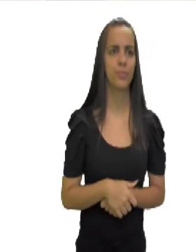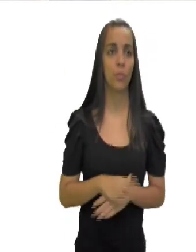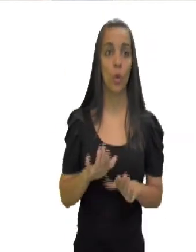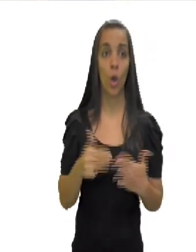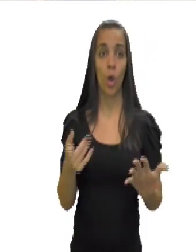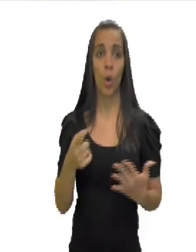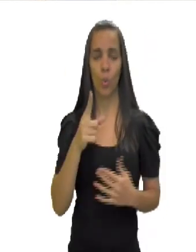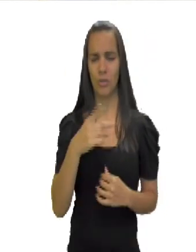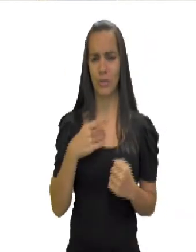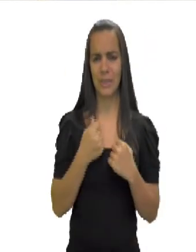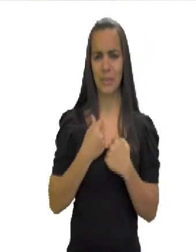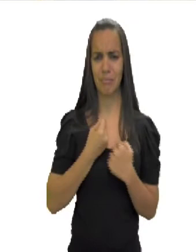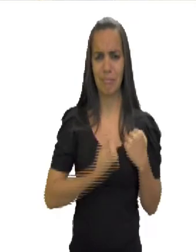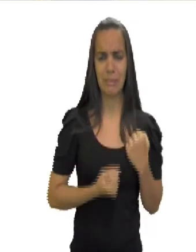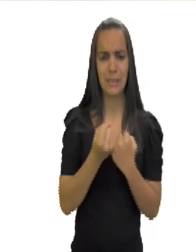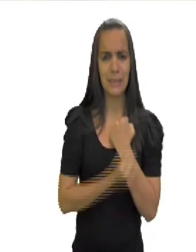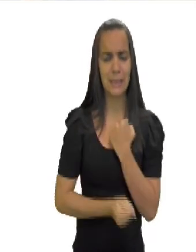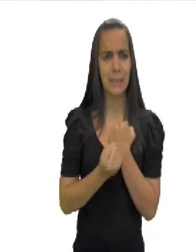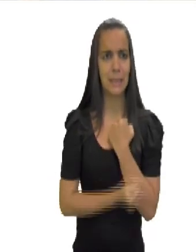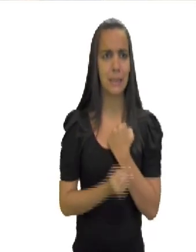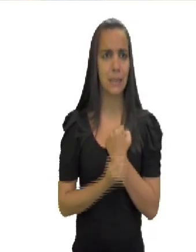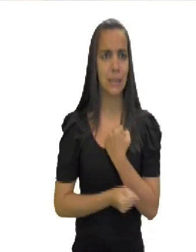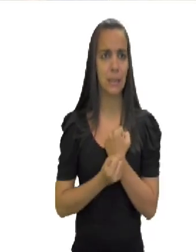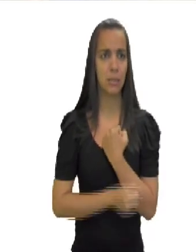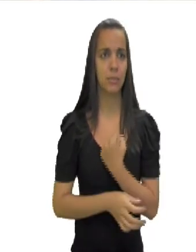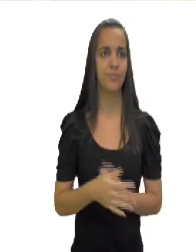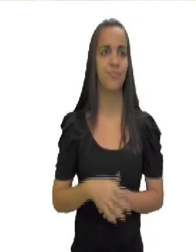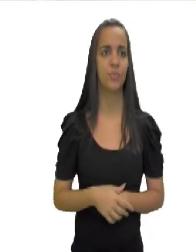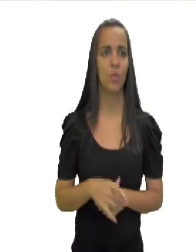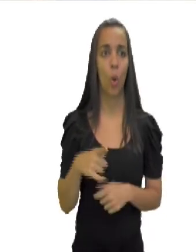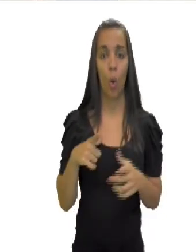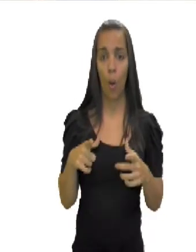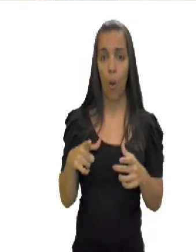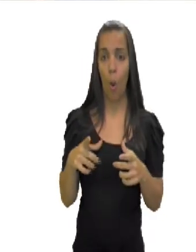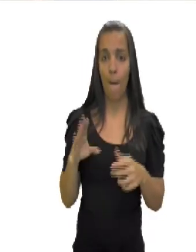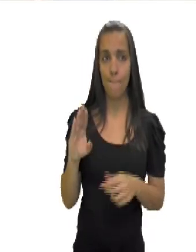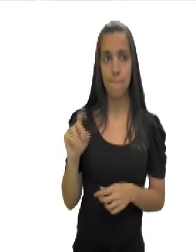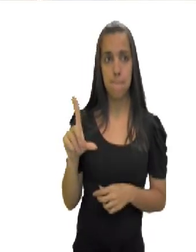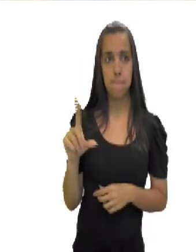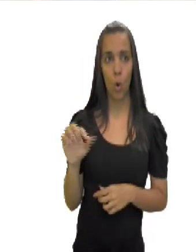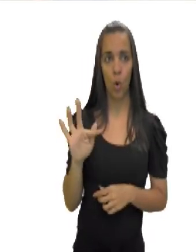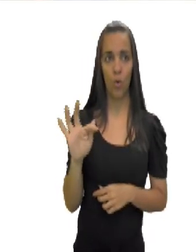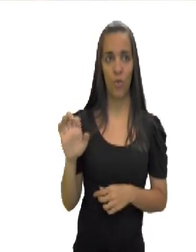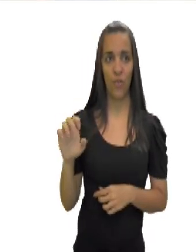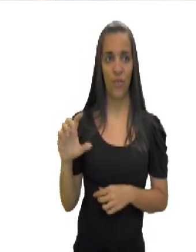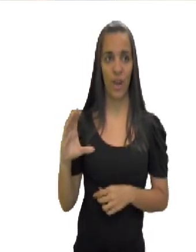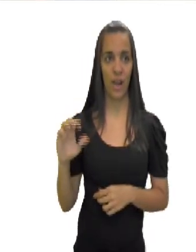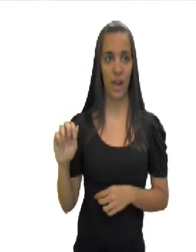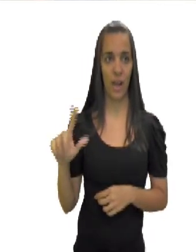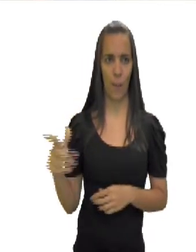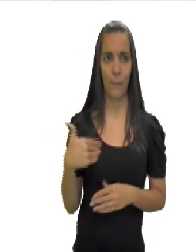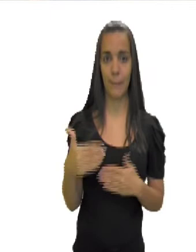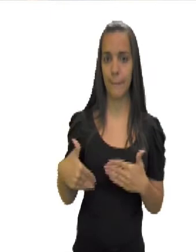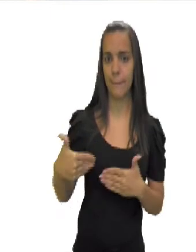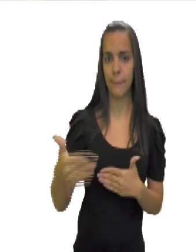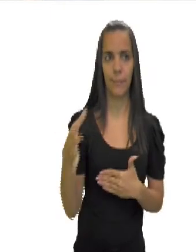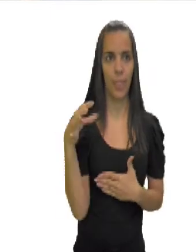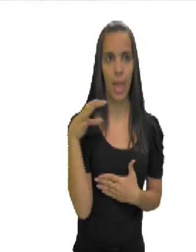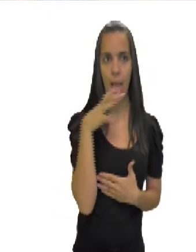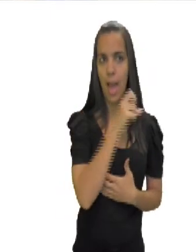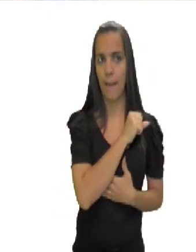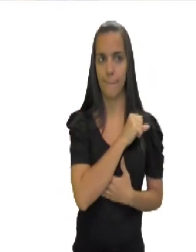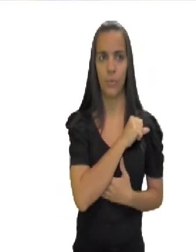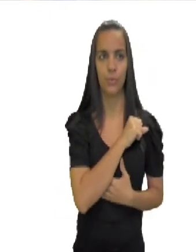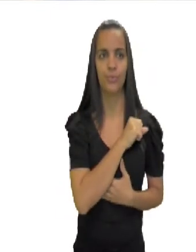com diarreia, o bolo fecal passa-se muito rápido pelo intestino grosso, sem